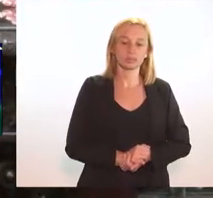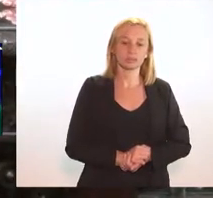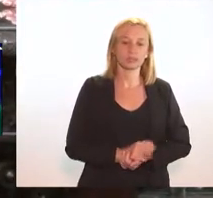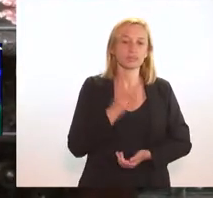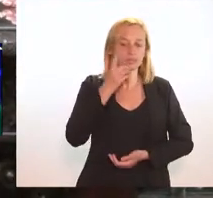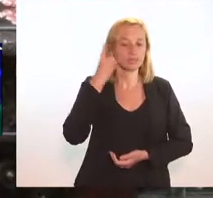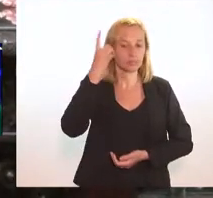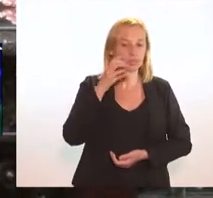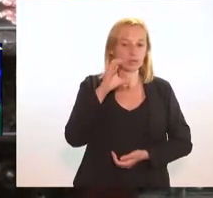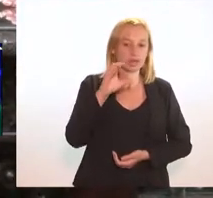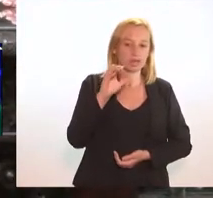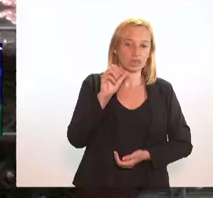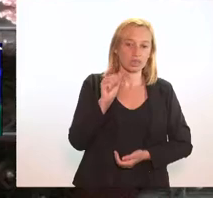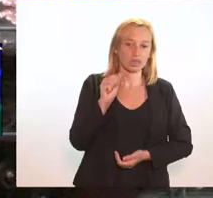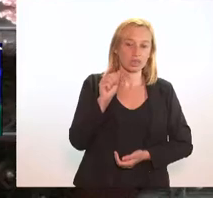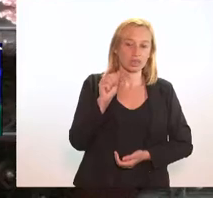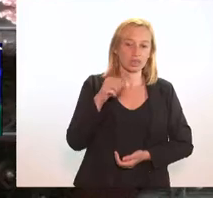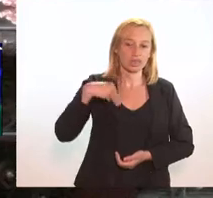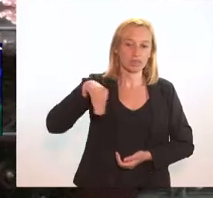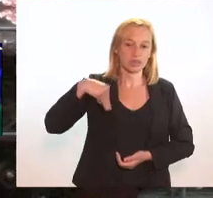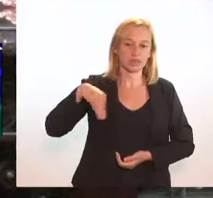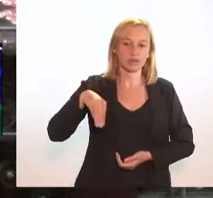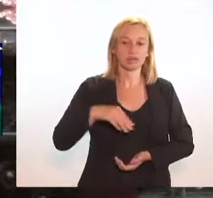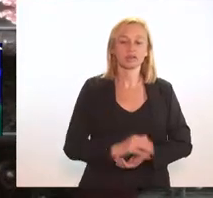Deputado Carlos Mink.